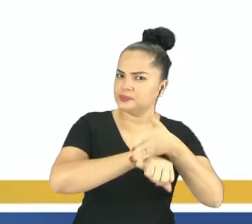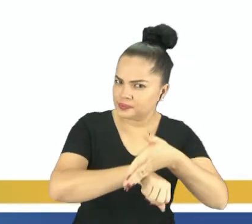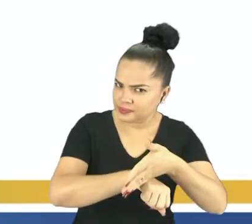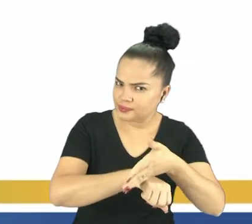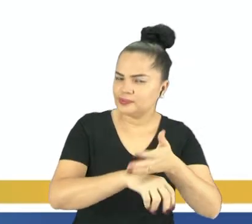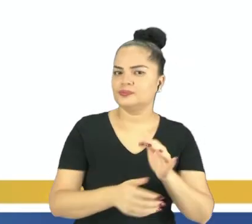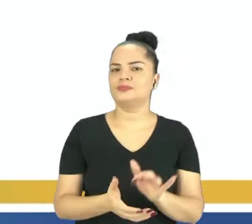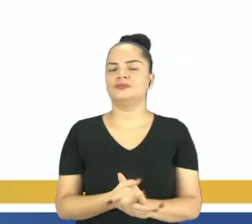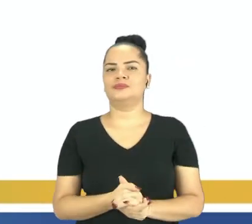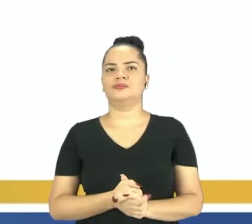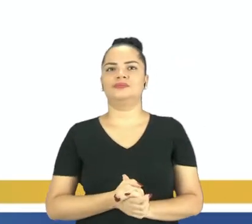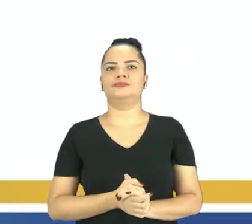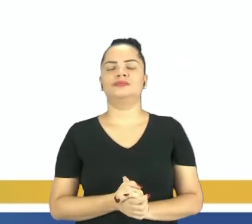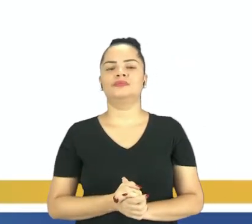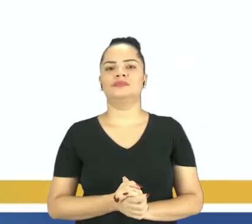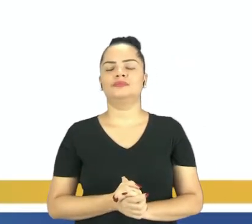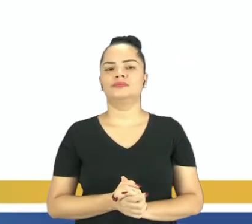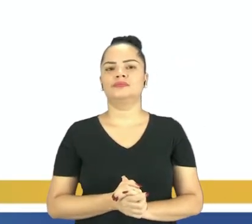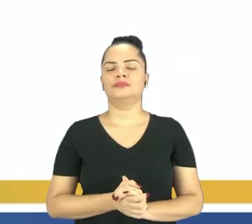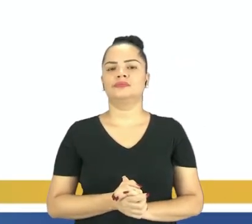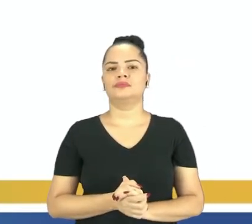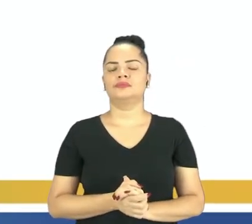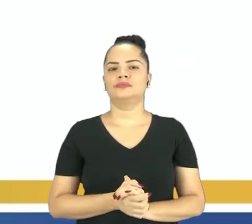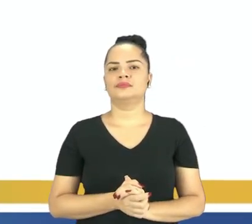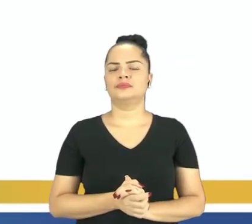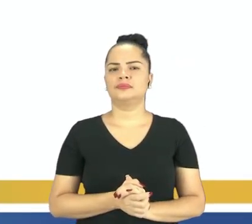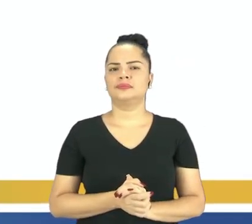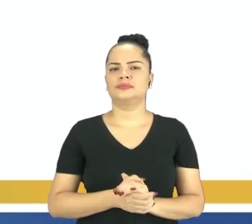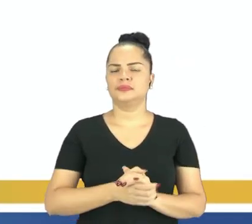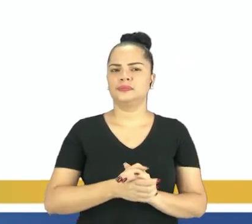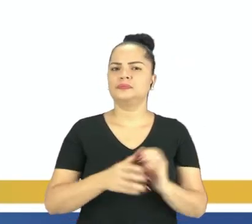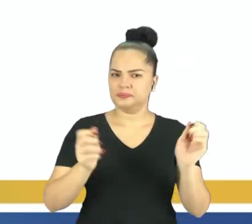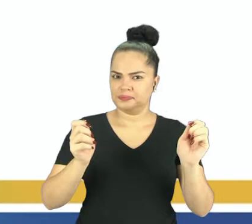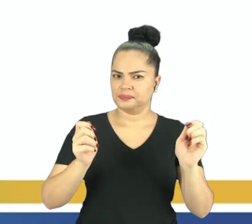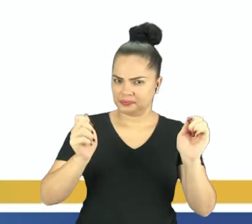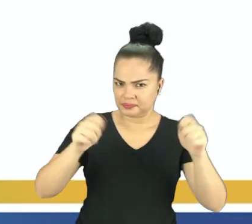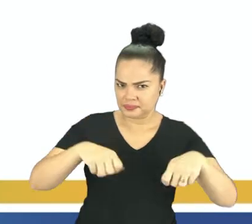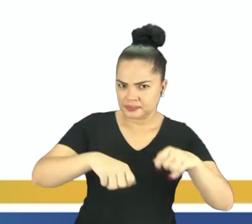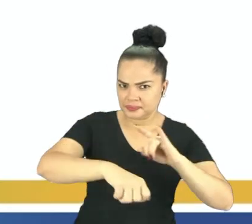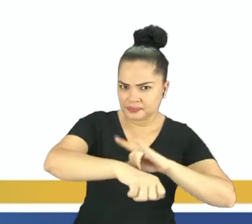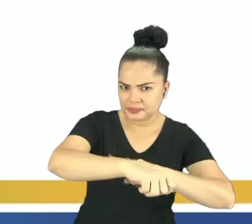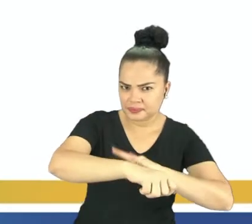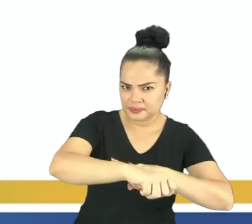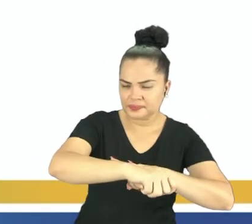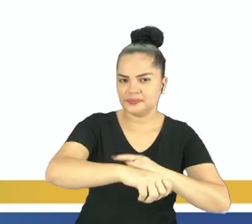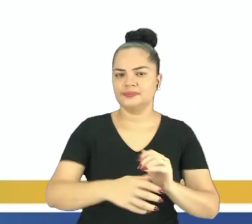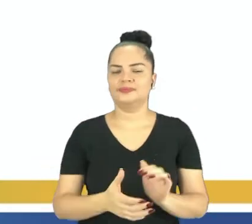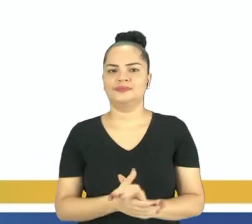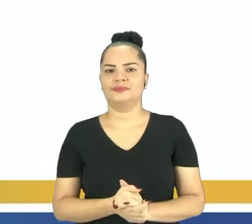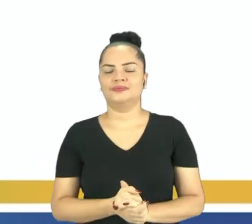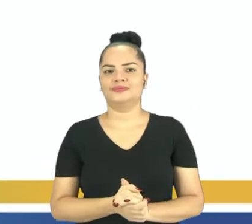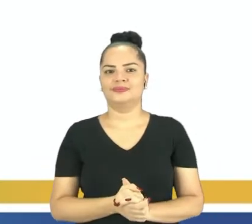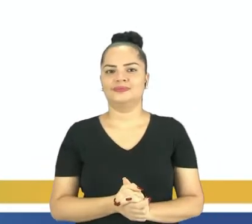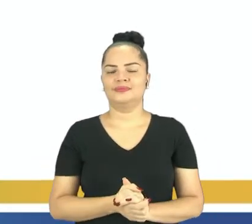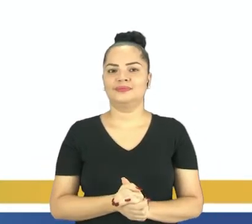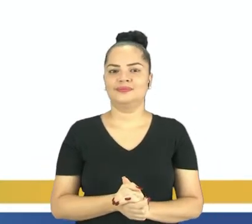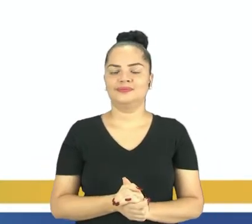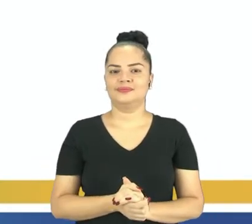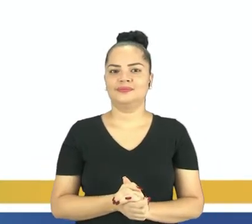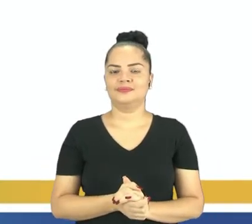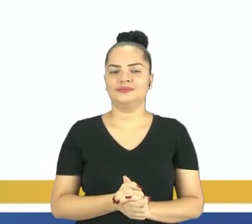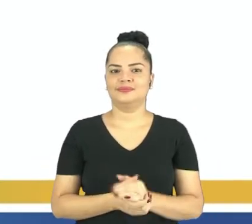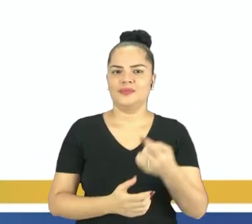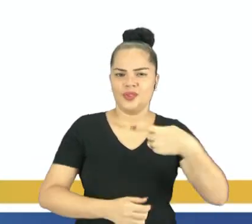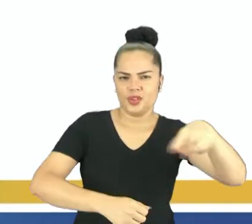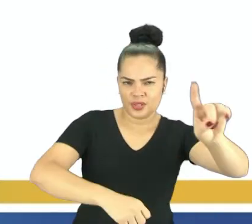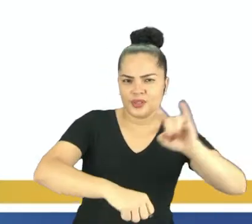May I go to the bathroom? Eu posso ir ao banheiro? May I go drink water?